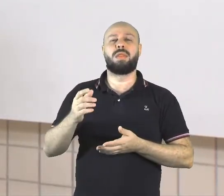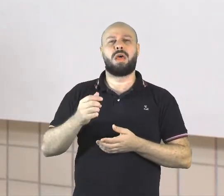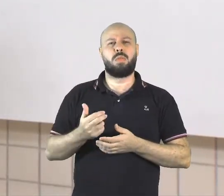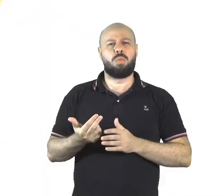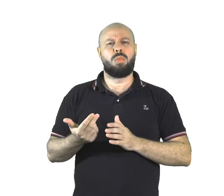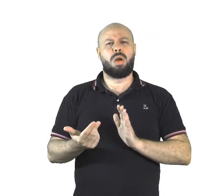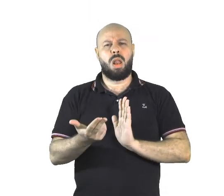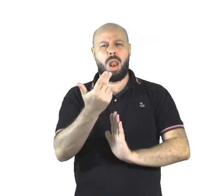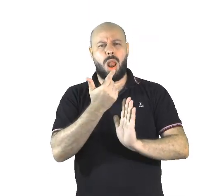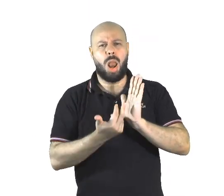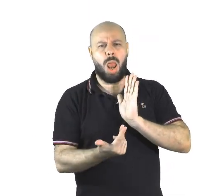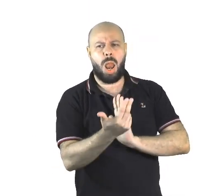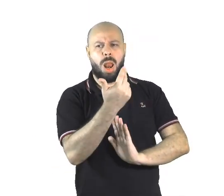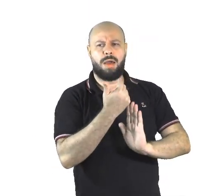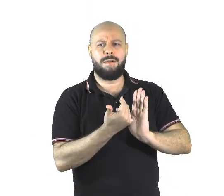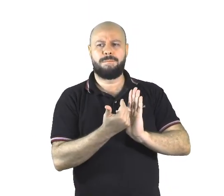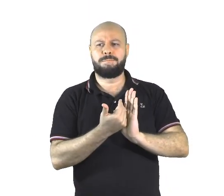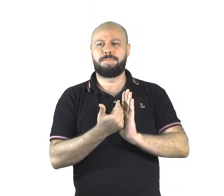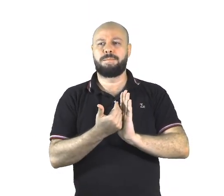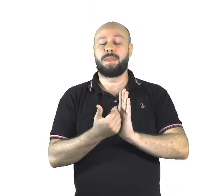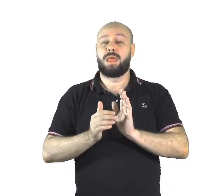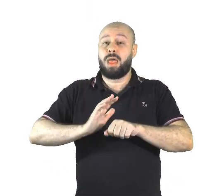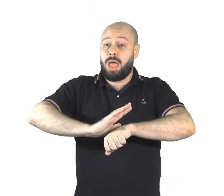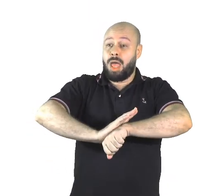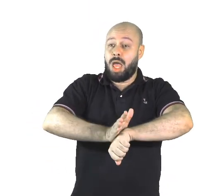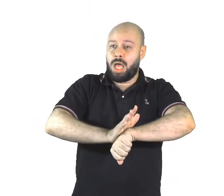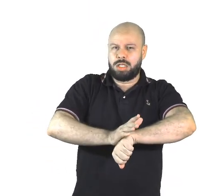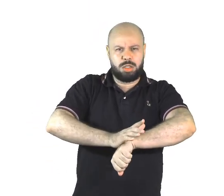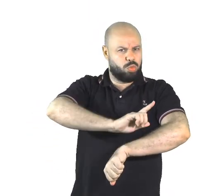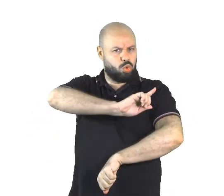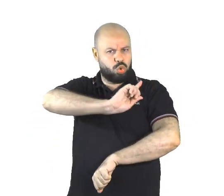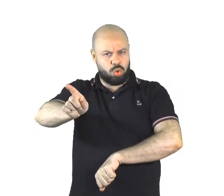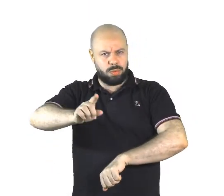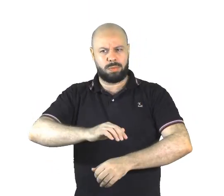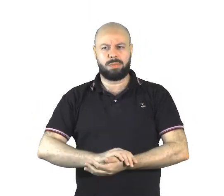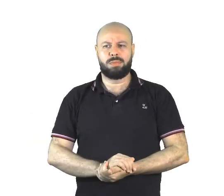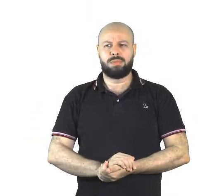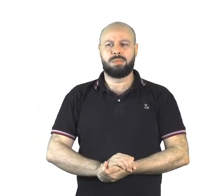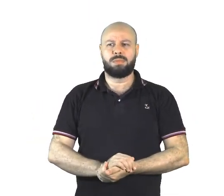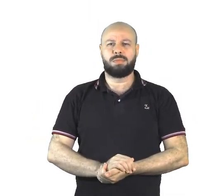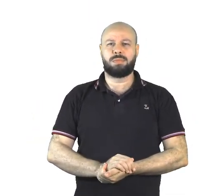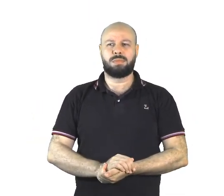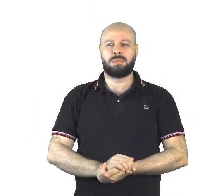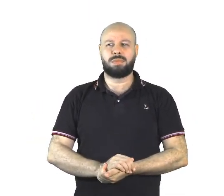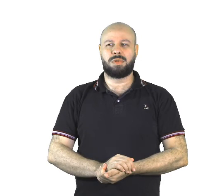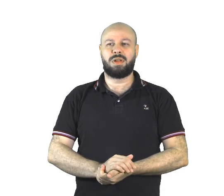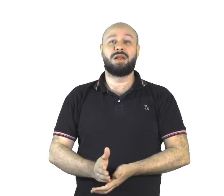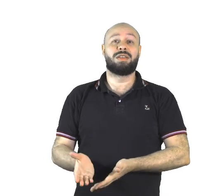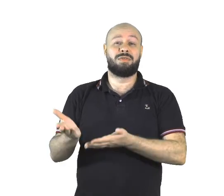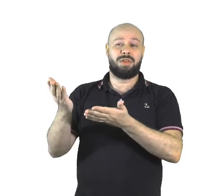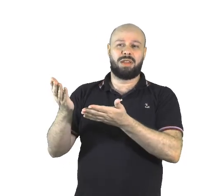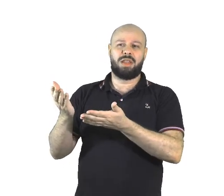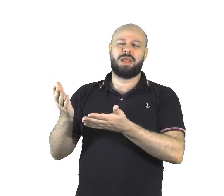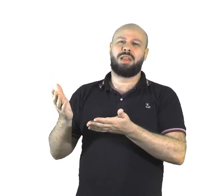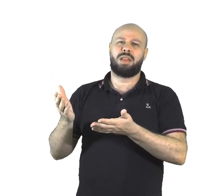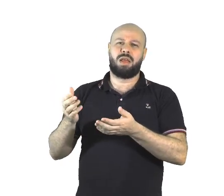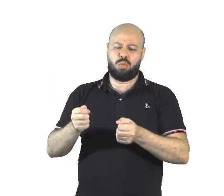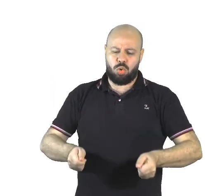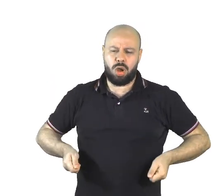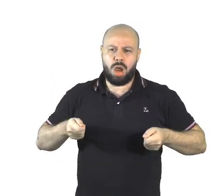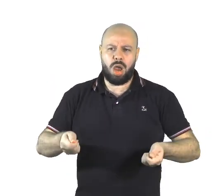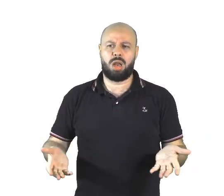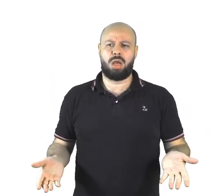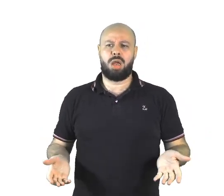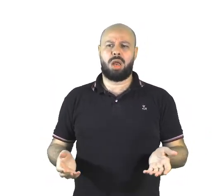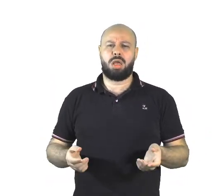ilustração, onde está escrito assim, ó, racismo não, né? E aí vocês veem aí, ó, o menino cadeirante, a menina